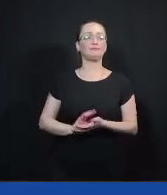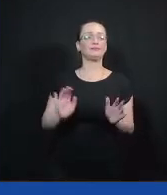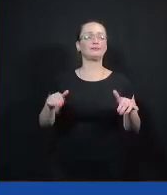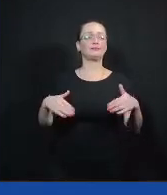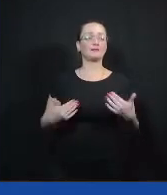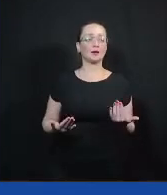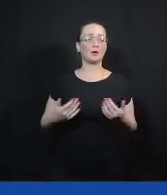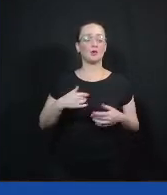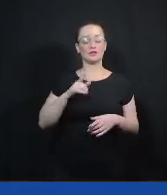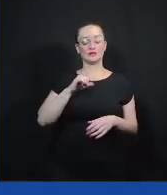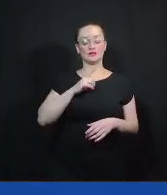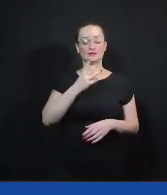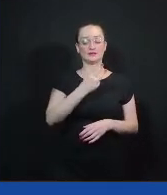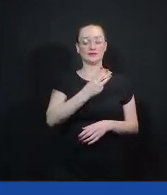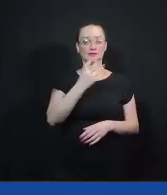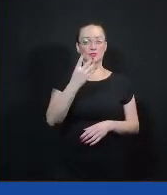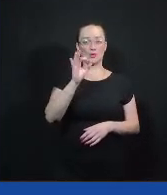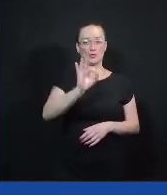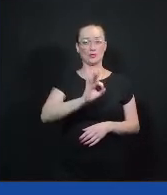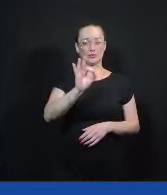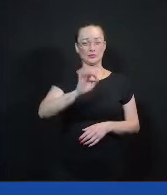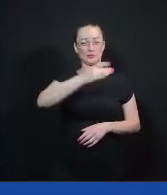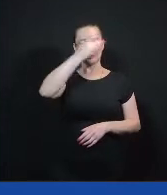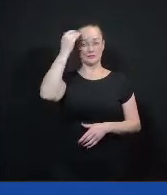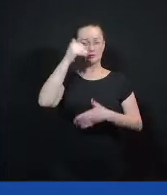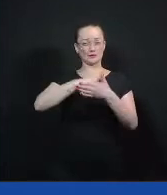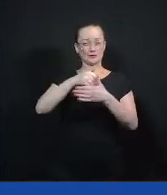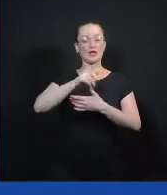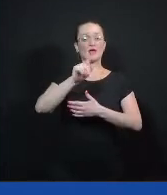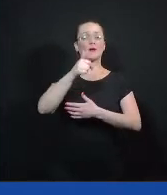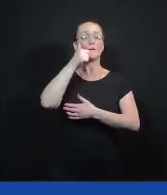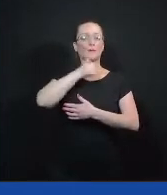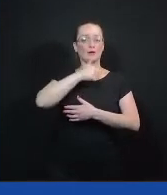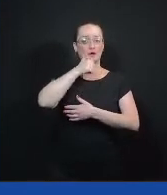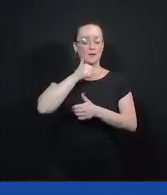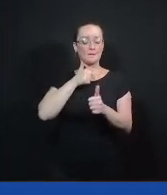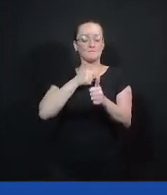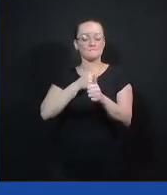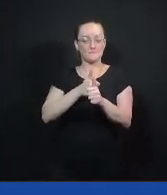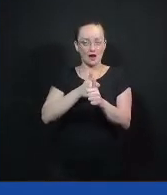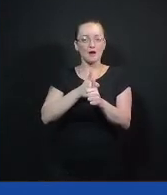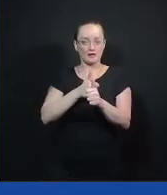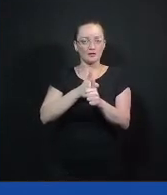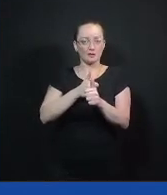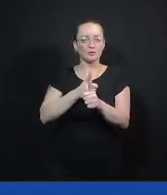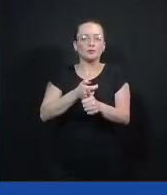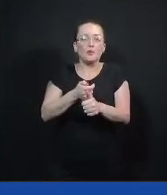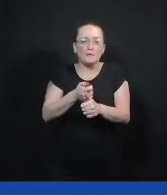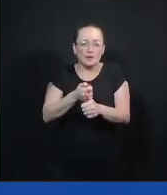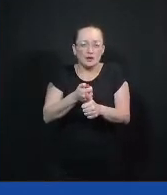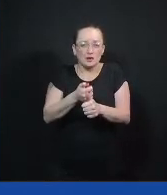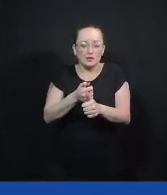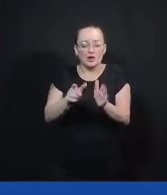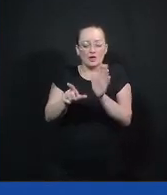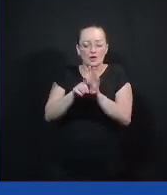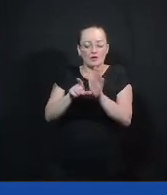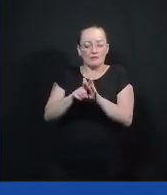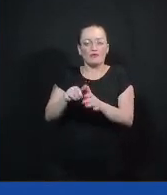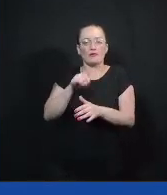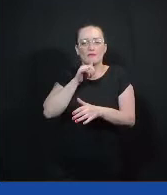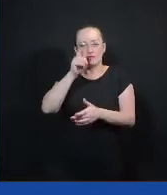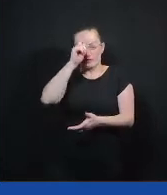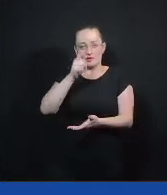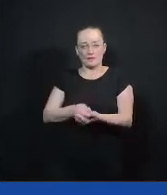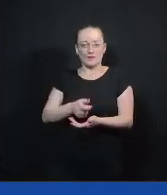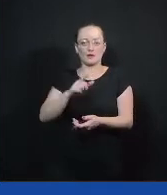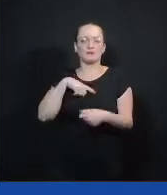tem 34% das candidaturas de mulheres, muito próximo àquele mínimo, né, que a lei determina. A lei diz